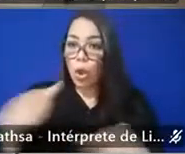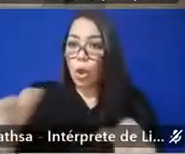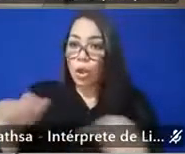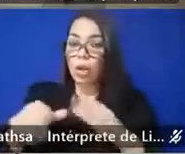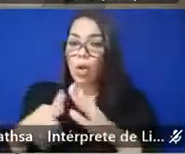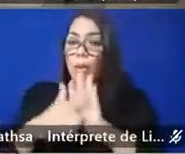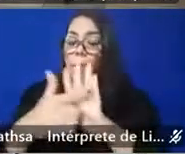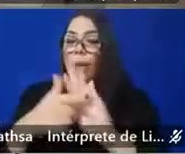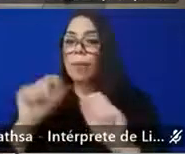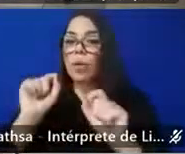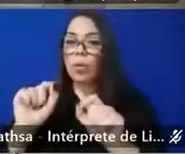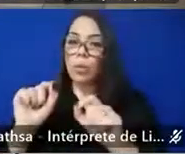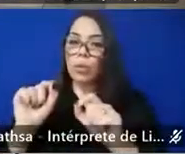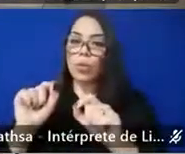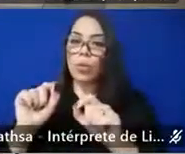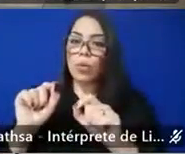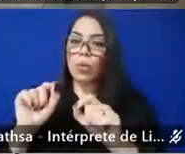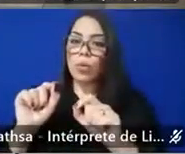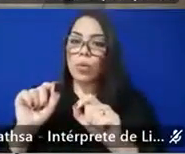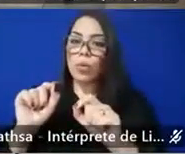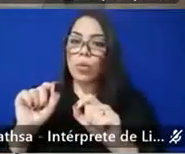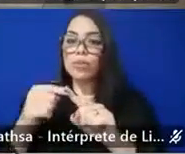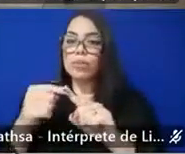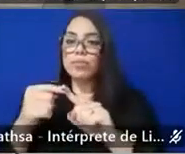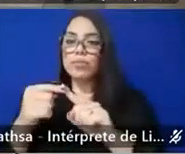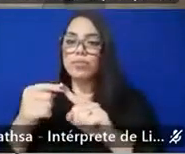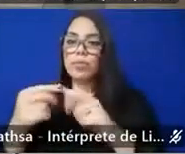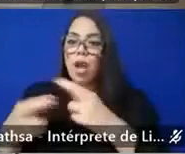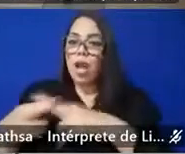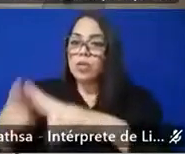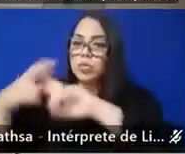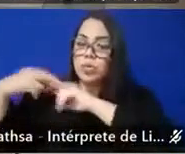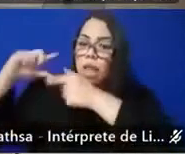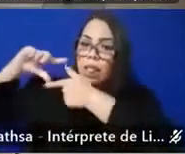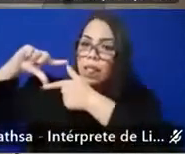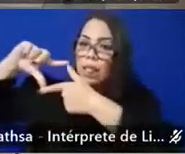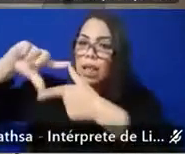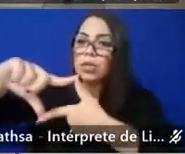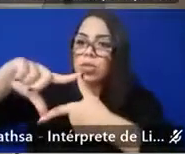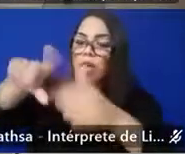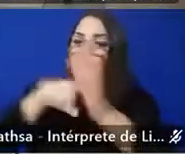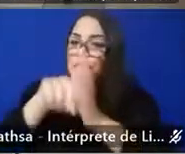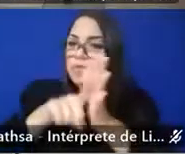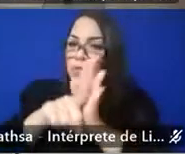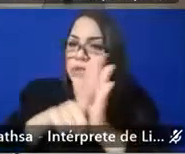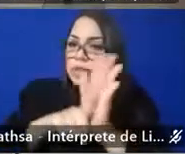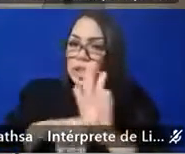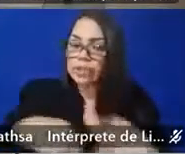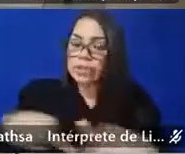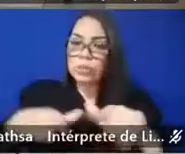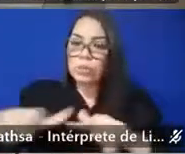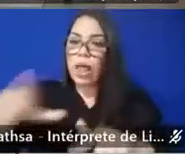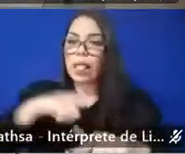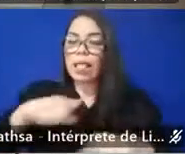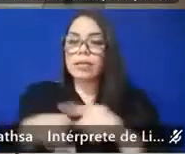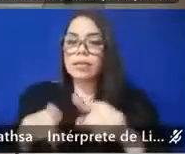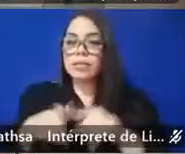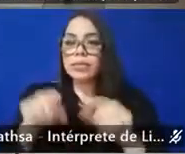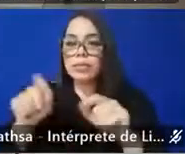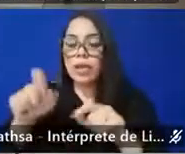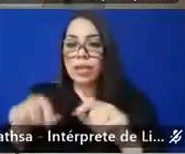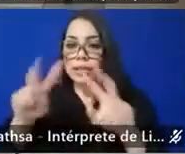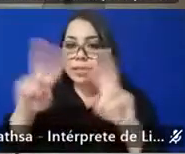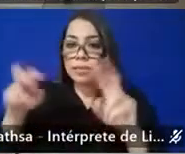de fiscalização do trabalho tem também esse trabalho e aí aproveito para elogiar